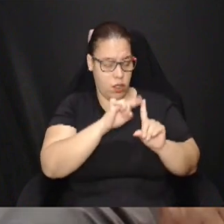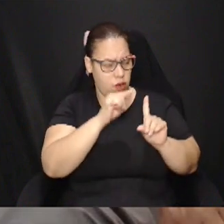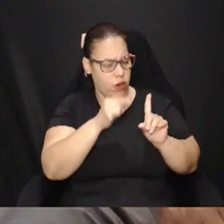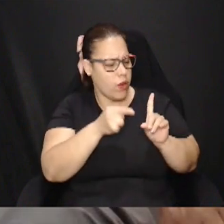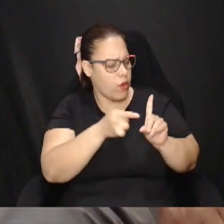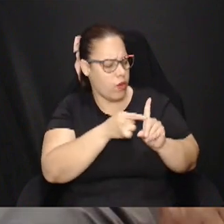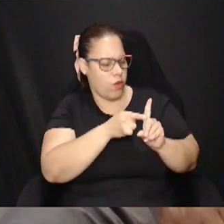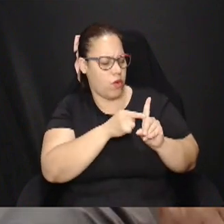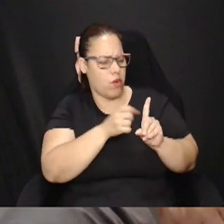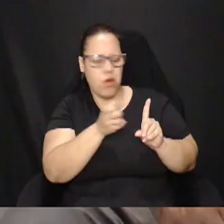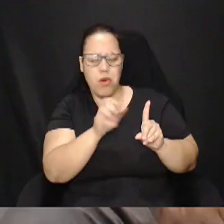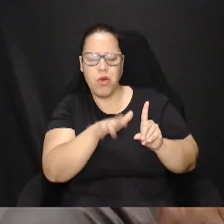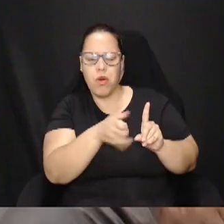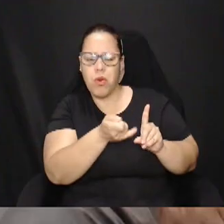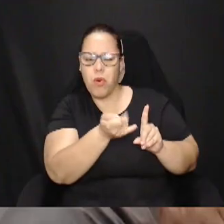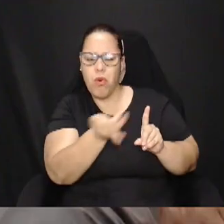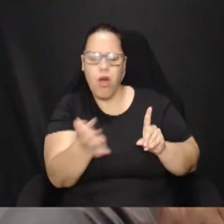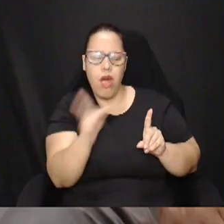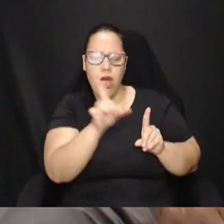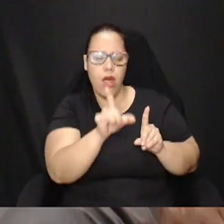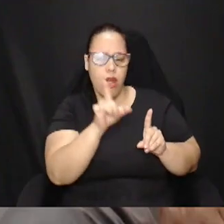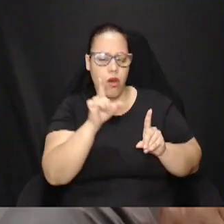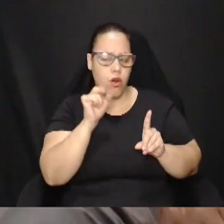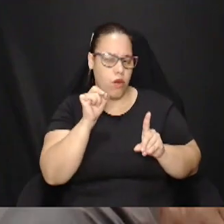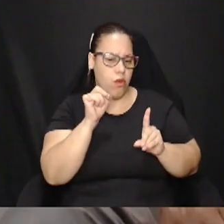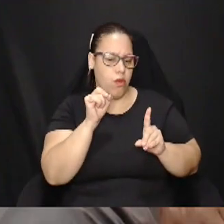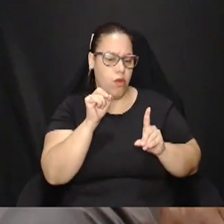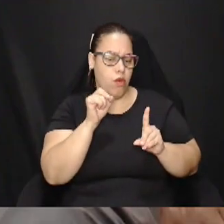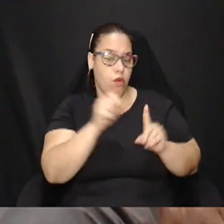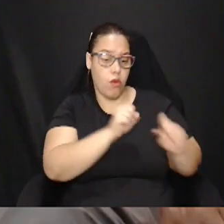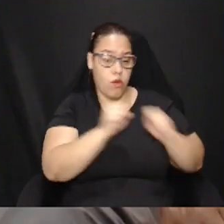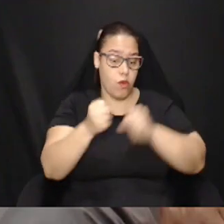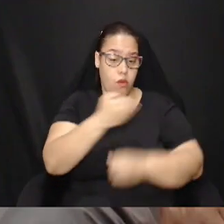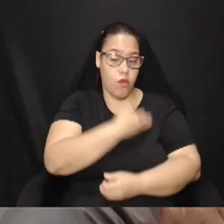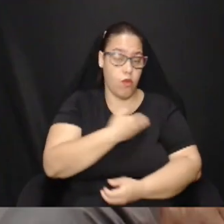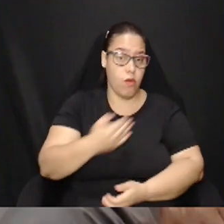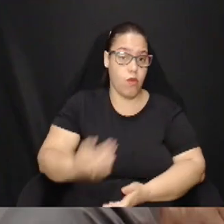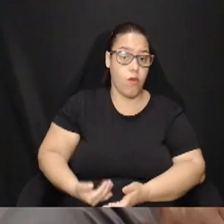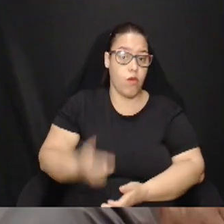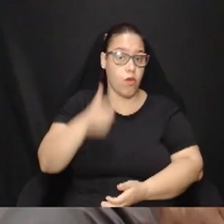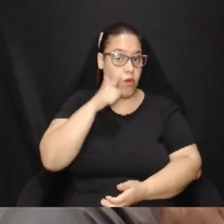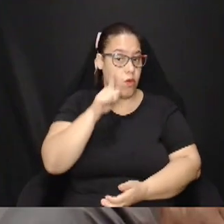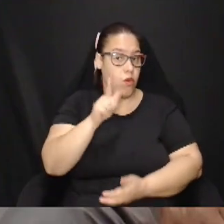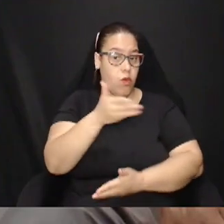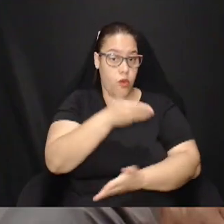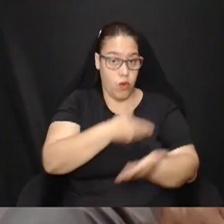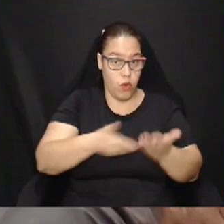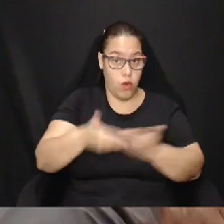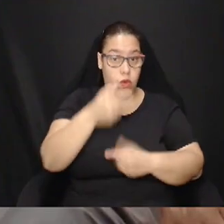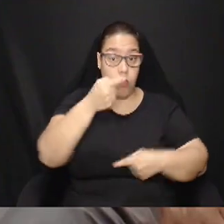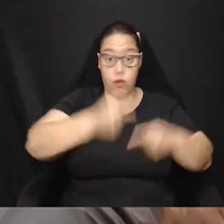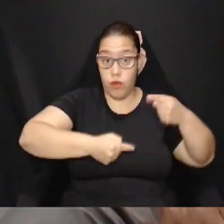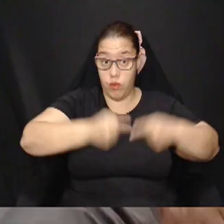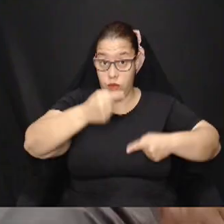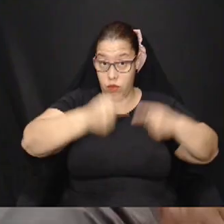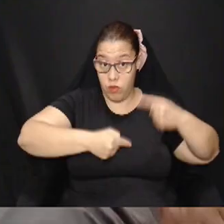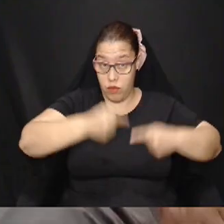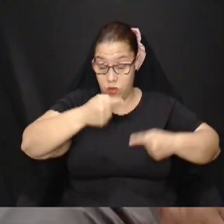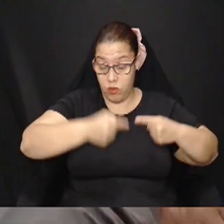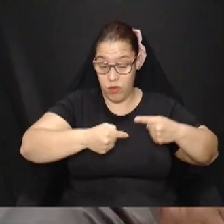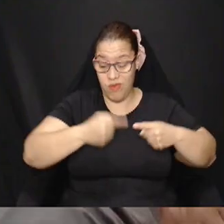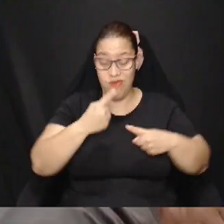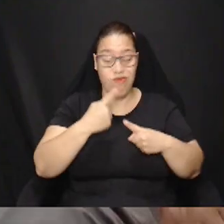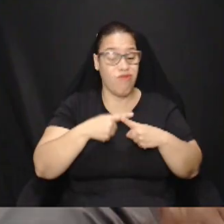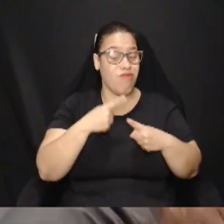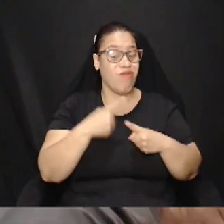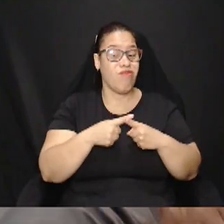escolhas que vão estar disponíveis e como é que o poder público vai conseguir contribuir para esse debate. Até porque é